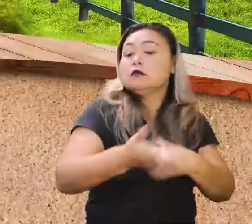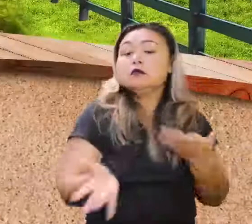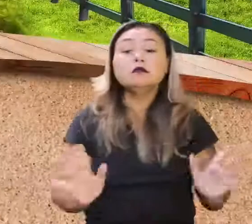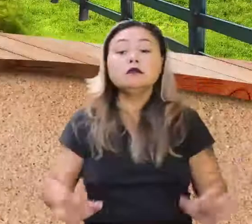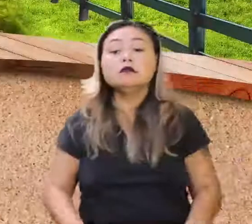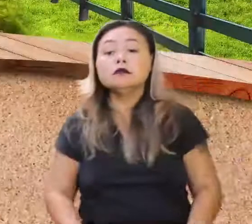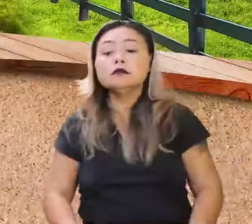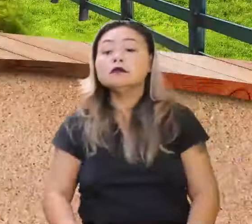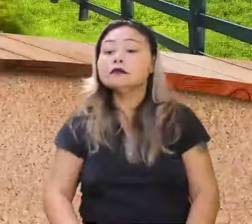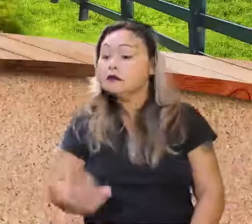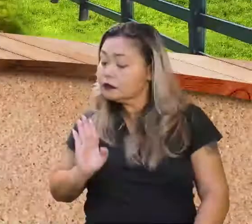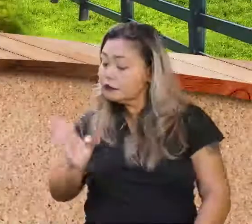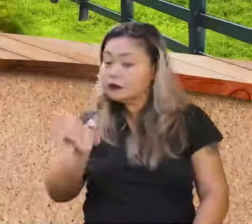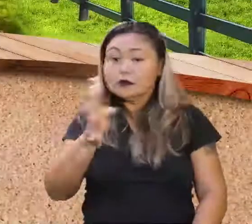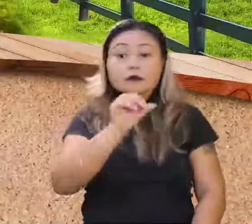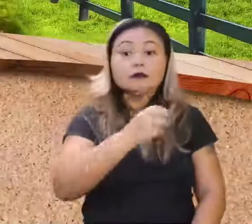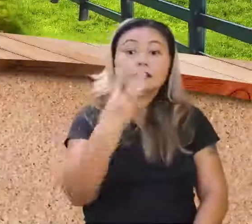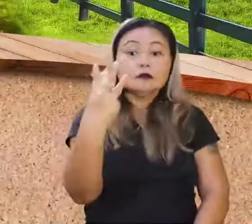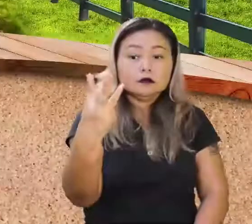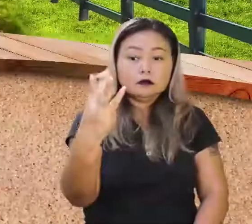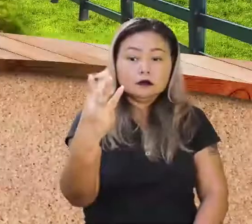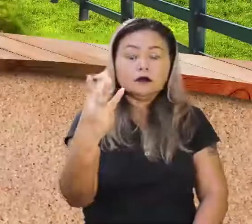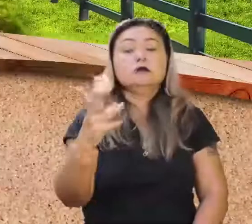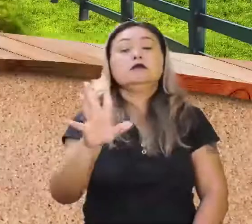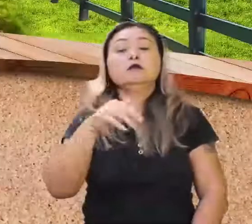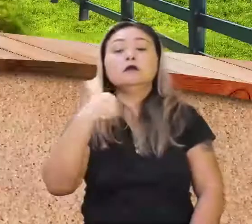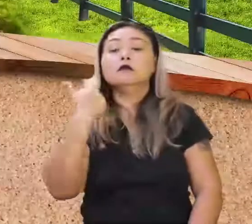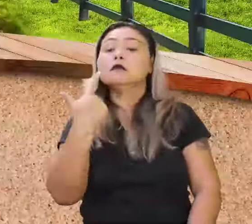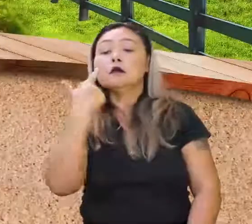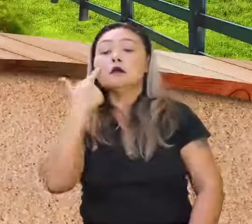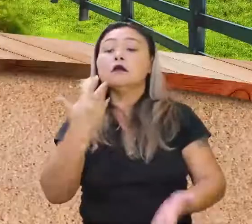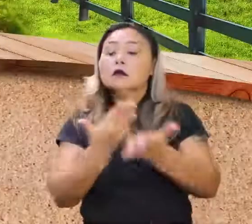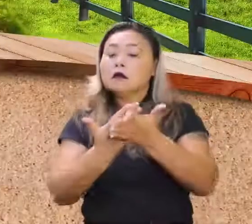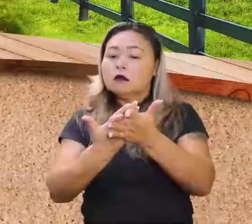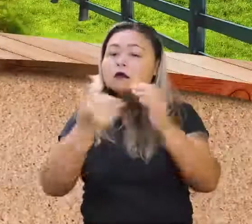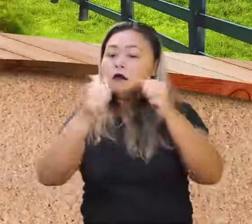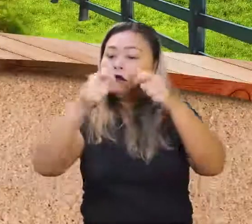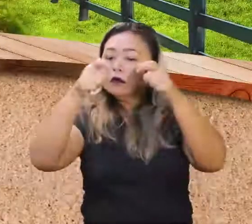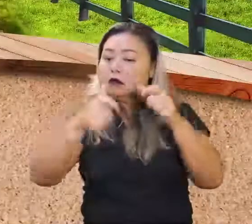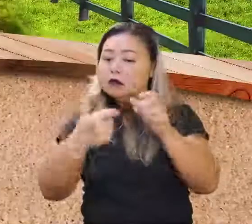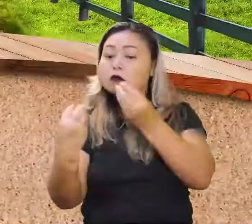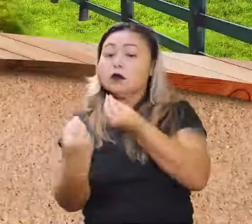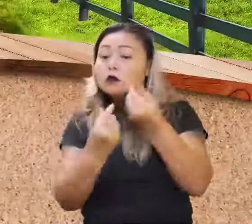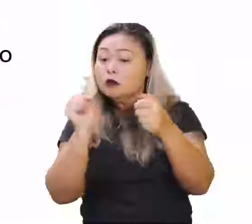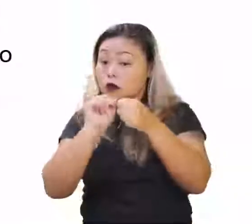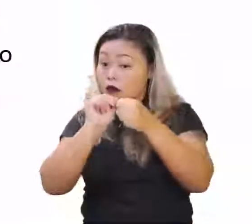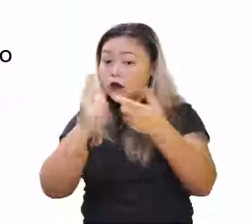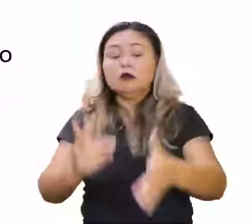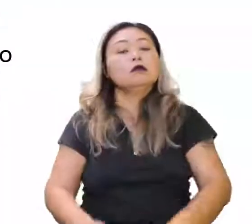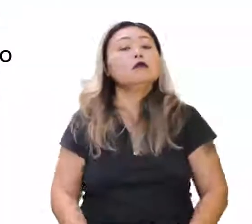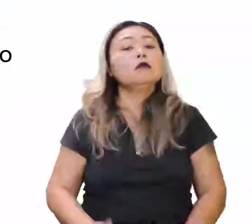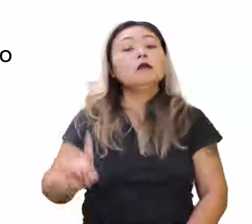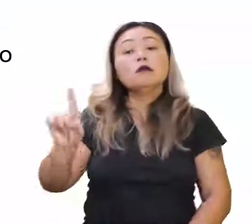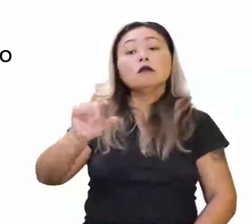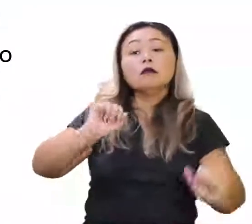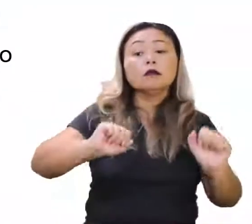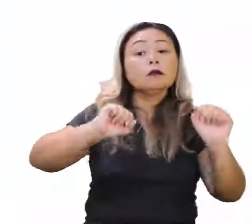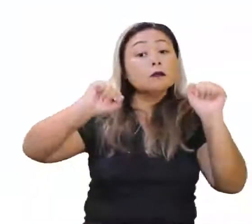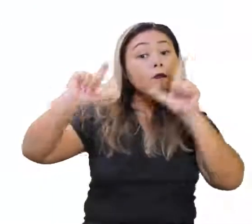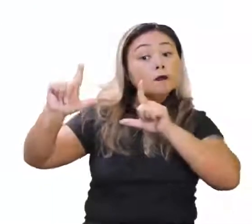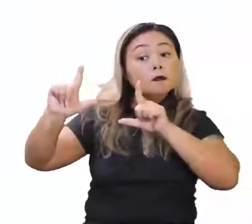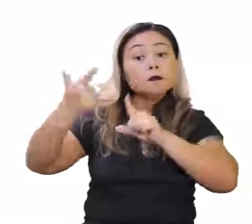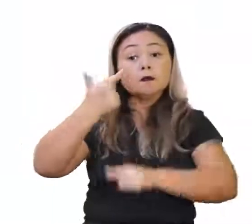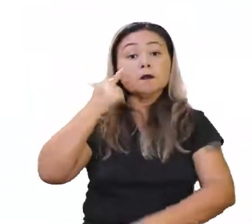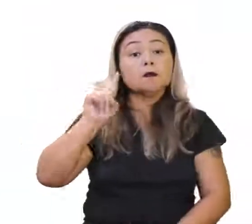intensivo. Tá bom? Nós vamos mostrar depois na aula de instalações. Dá uma olhada lá na tela. Então, nessa aqui nós